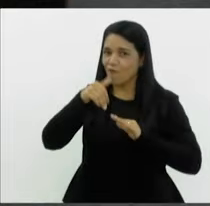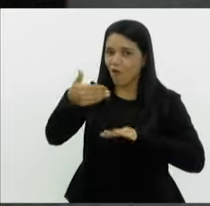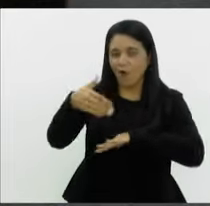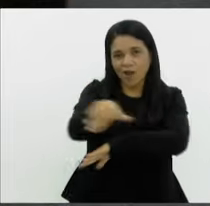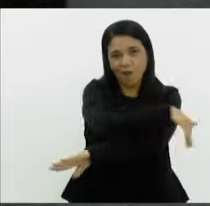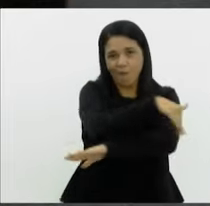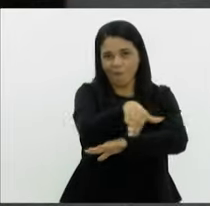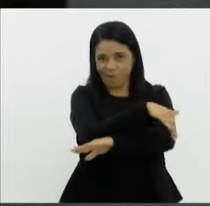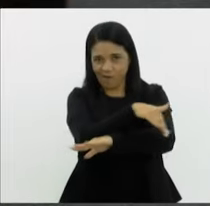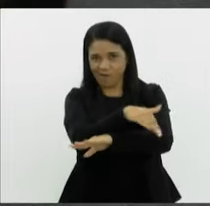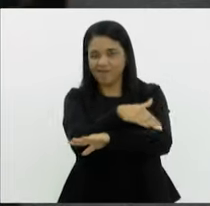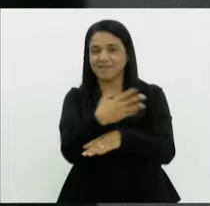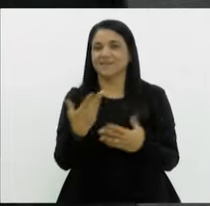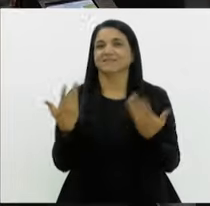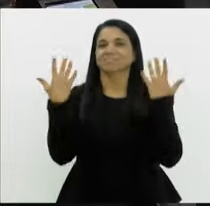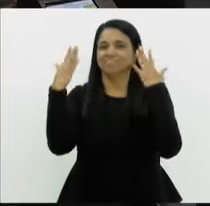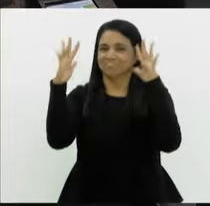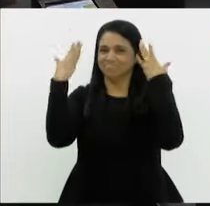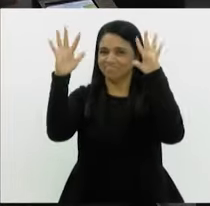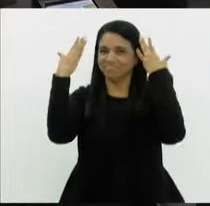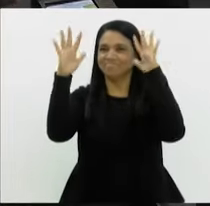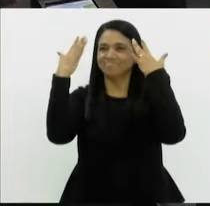rua.